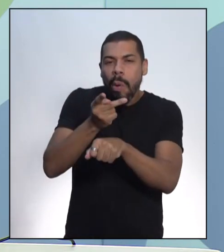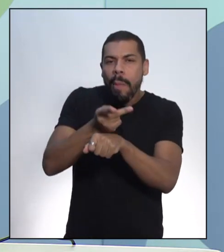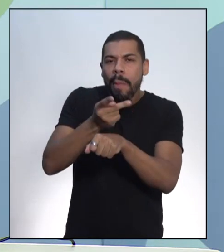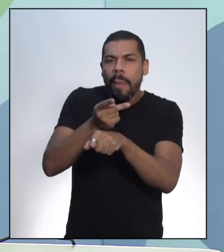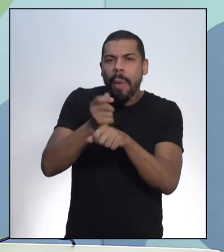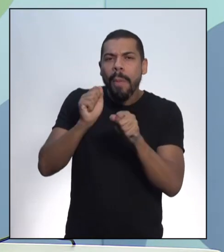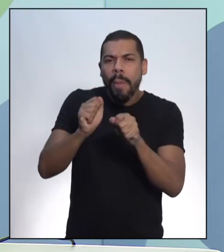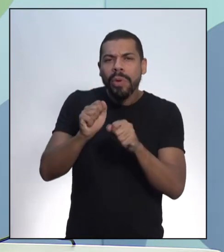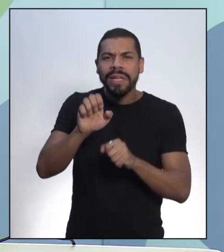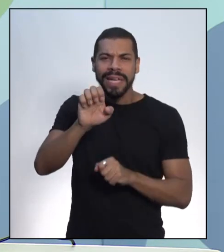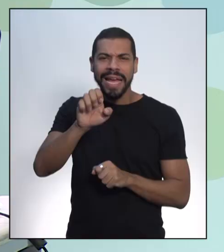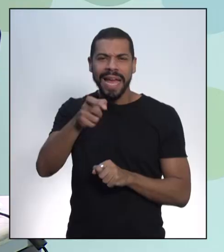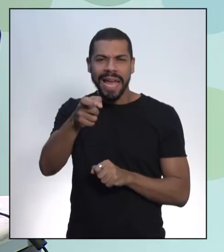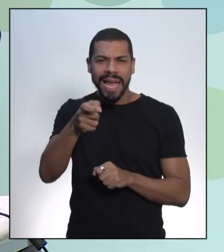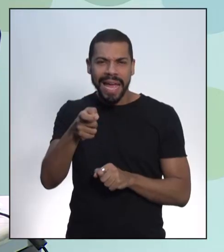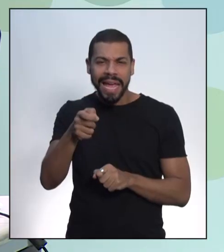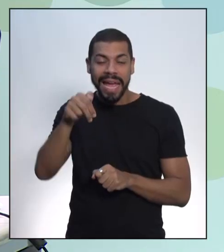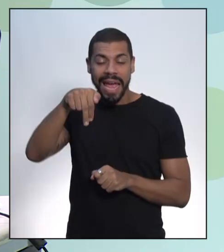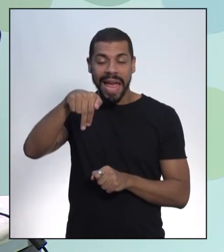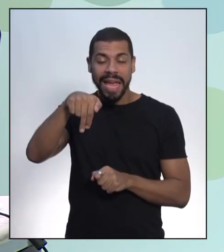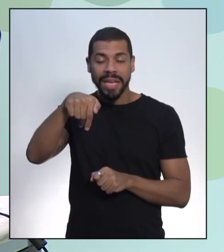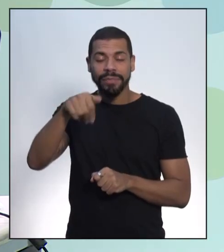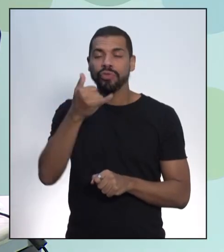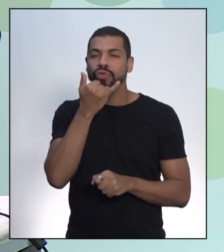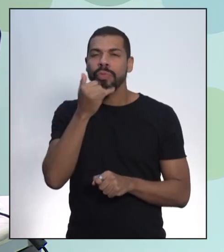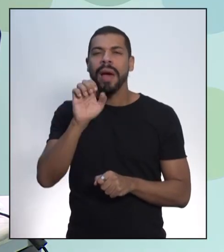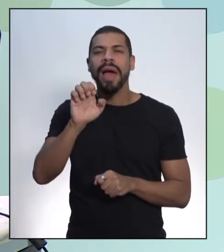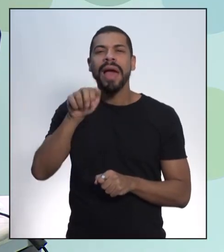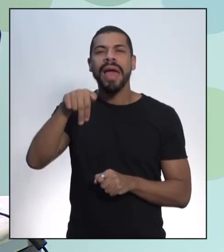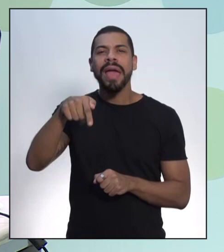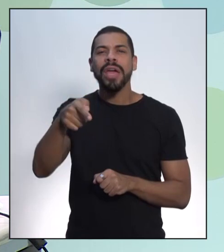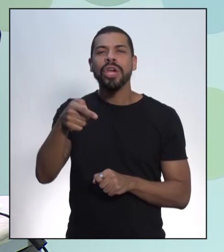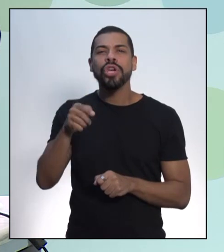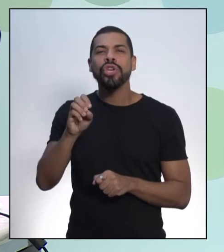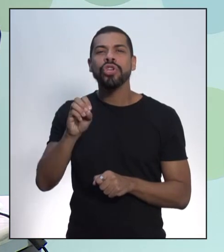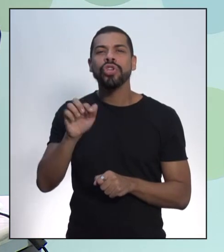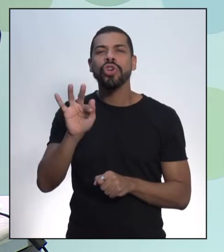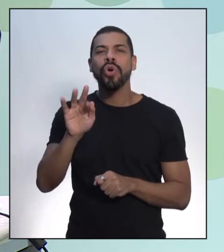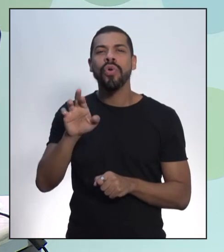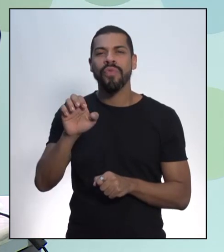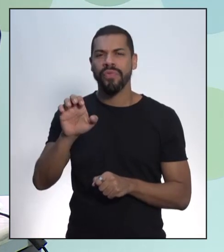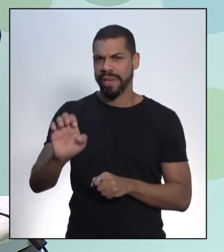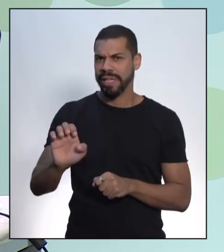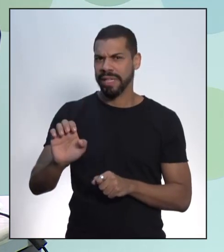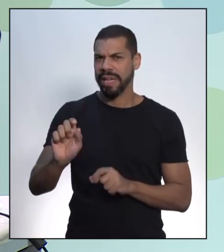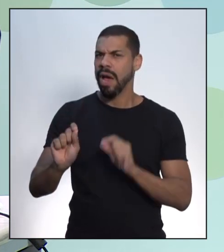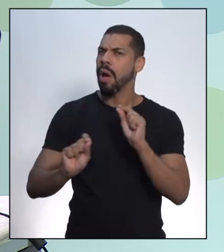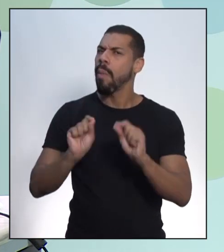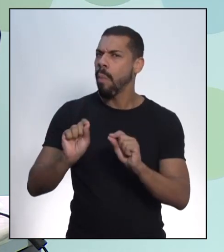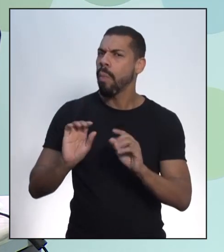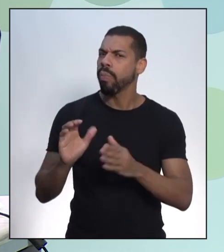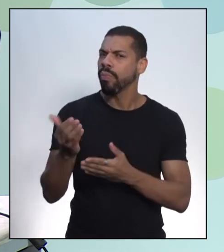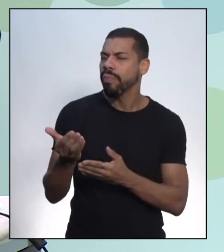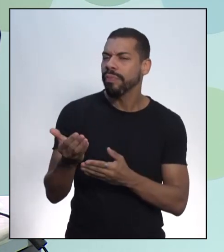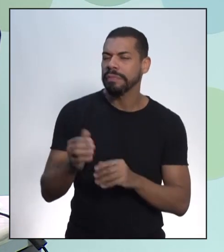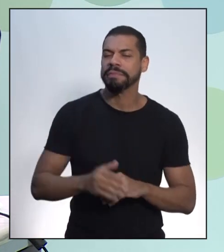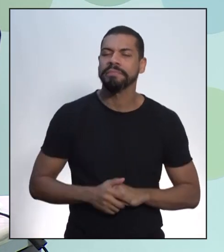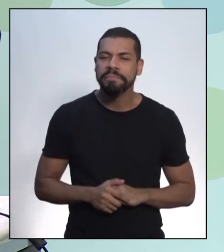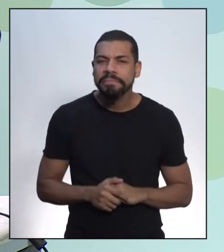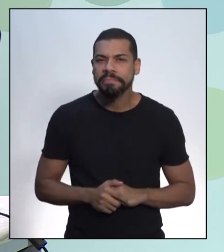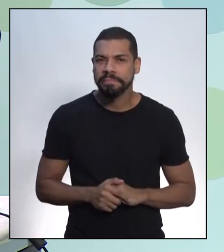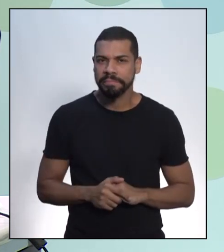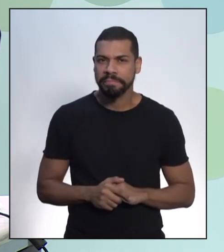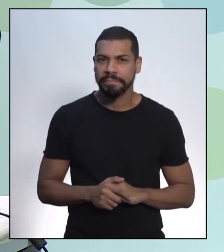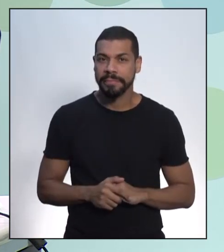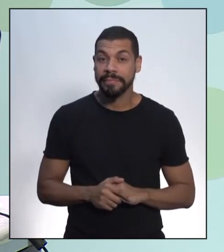pedra de enxofre. Pedra de enxofre. Para usar a pedra de enxofre, o que vai acontecer? O enxofre é solúvel. Então,